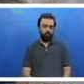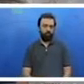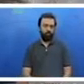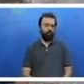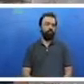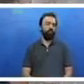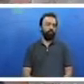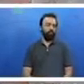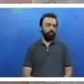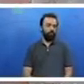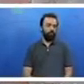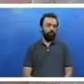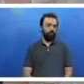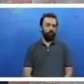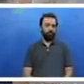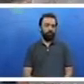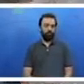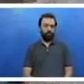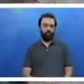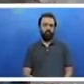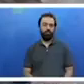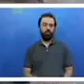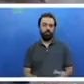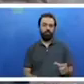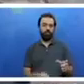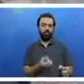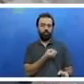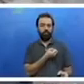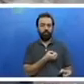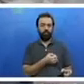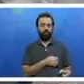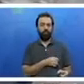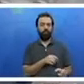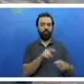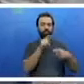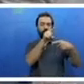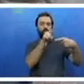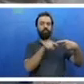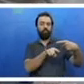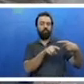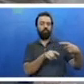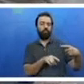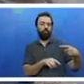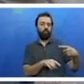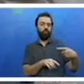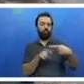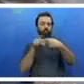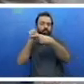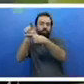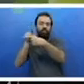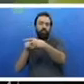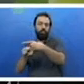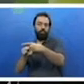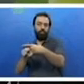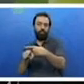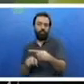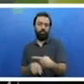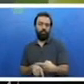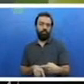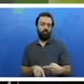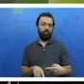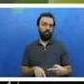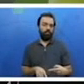Retomando, então, duas grandezas são diretamente proporcionais quando a razão, ou